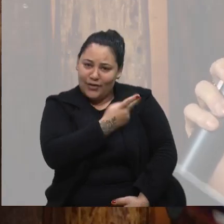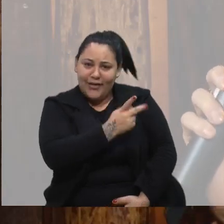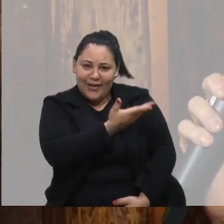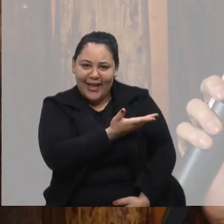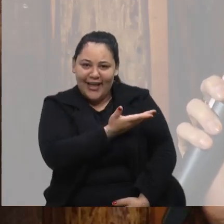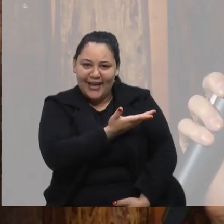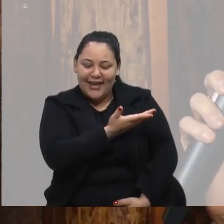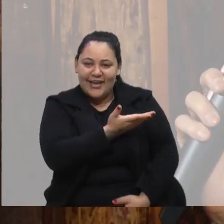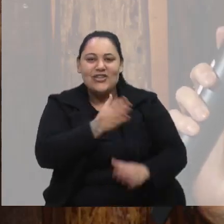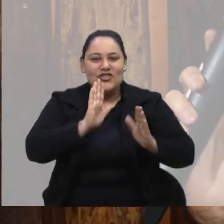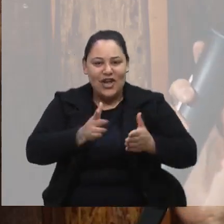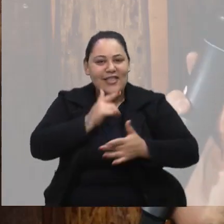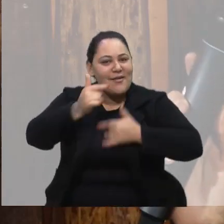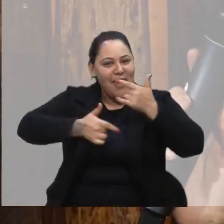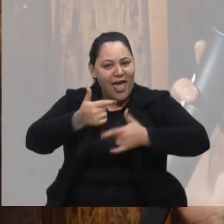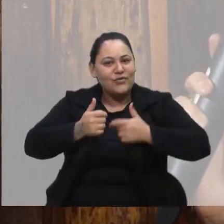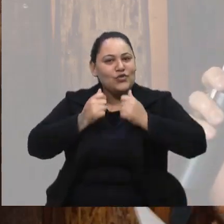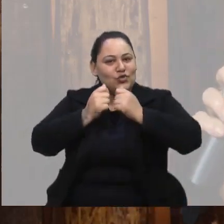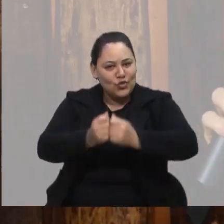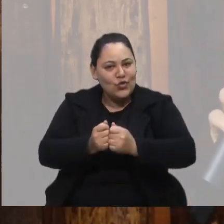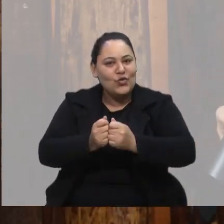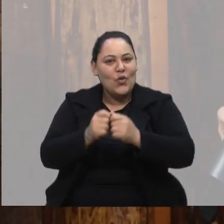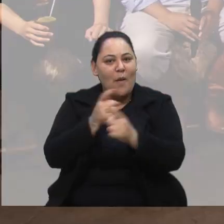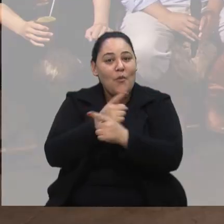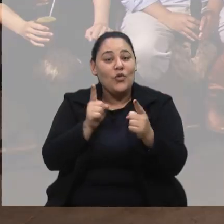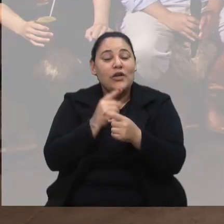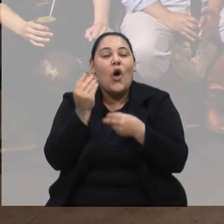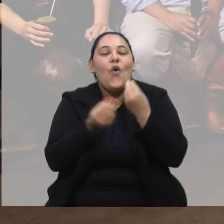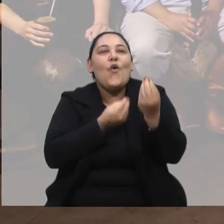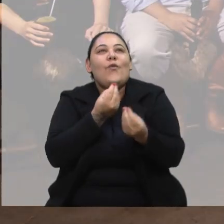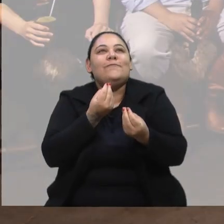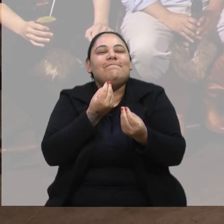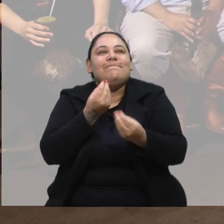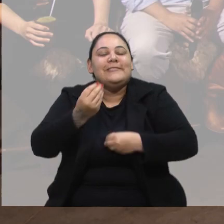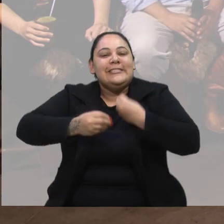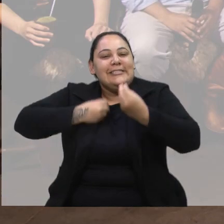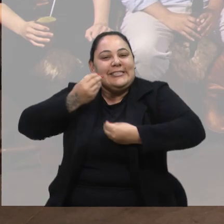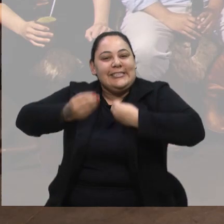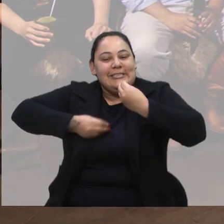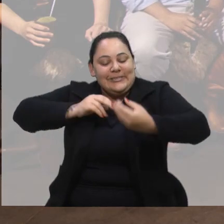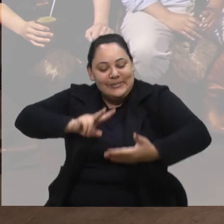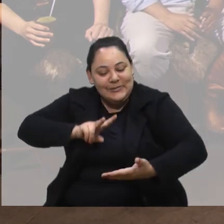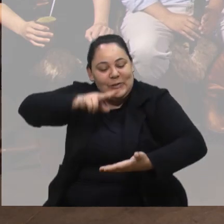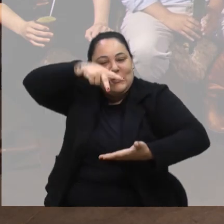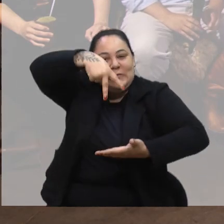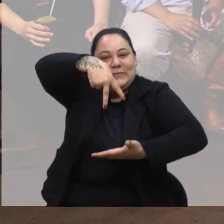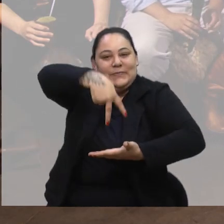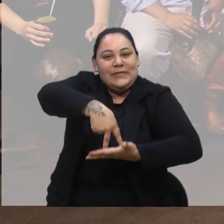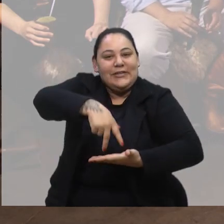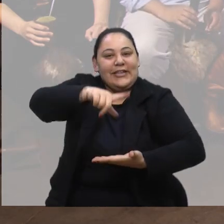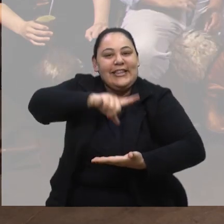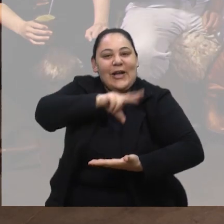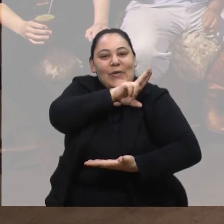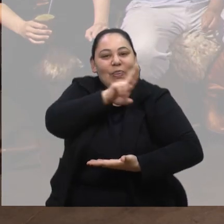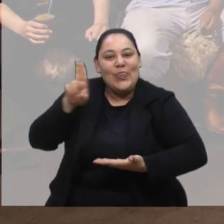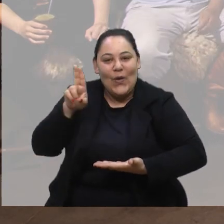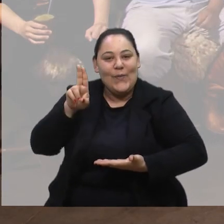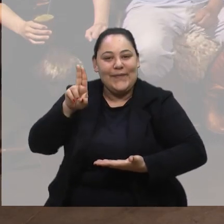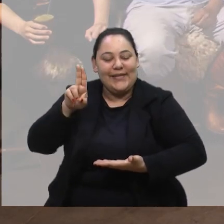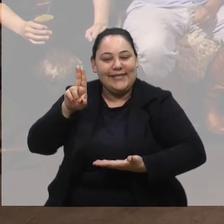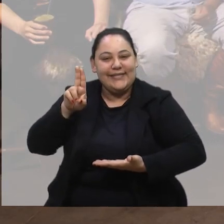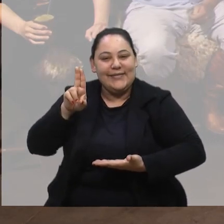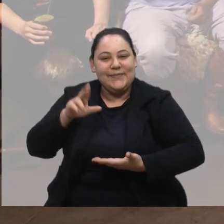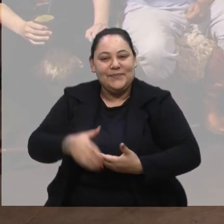dividiram muitas vezes palco também. Então, como é que é para ti quando você sobe num palco que tem o nome do Chiruzinho batizado